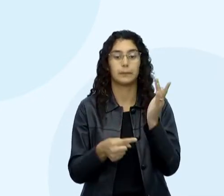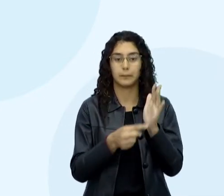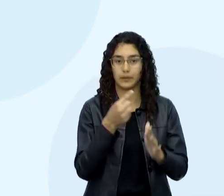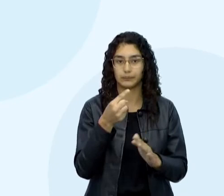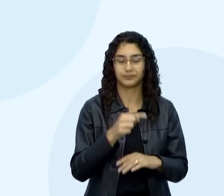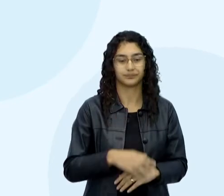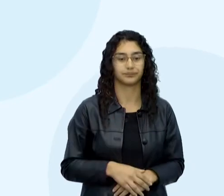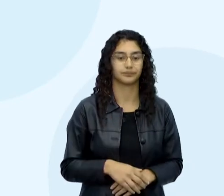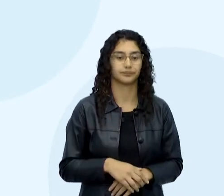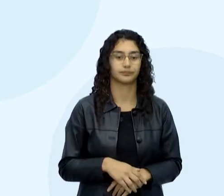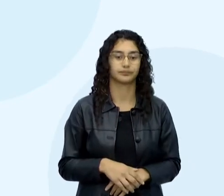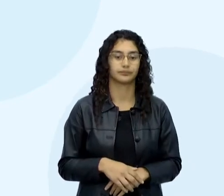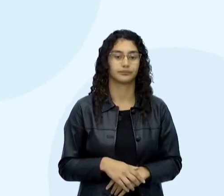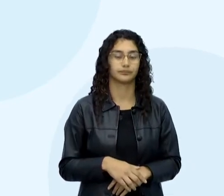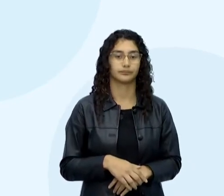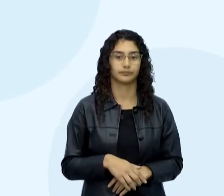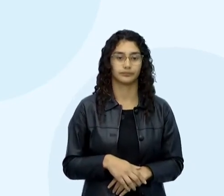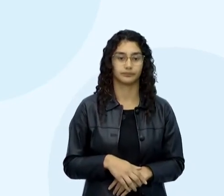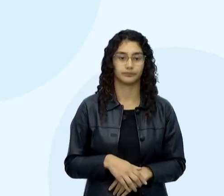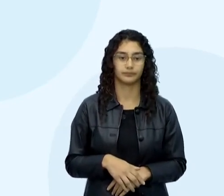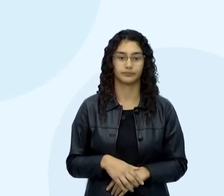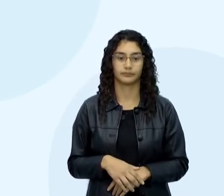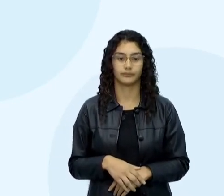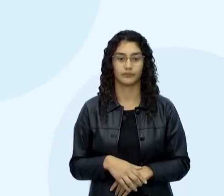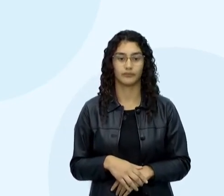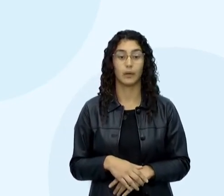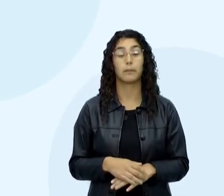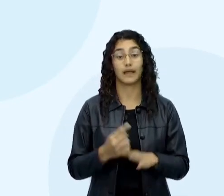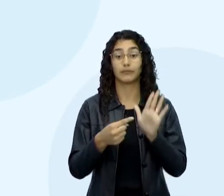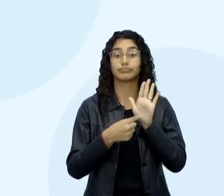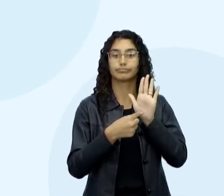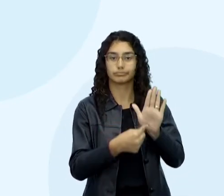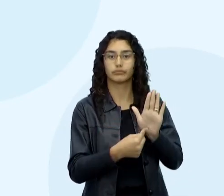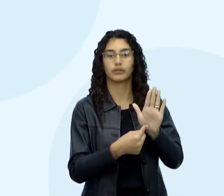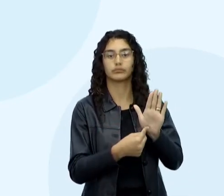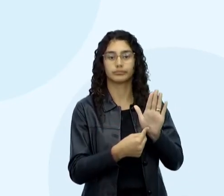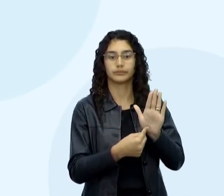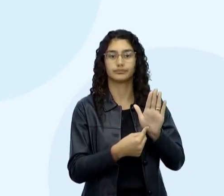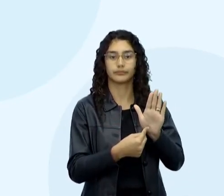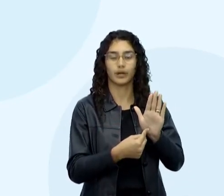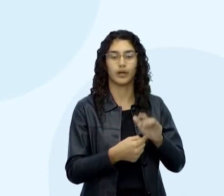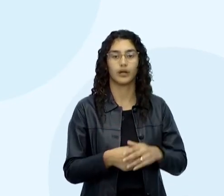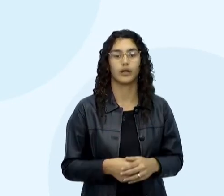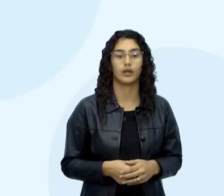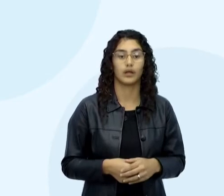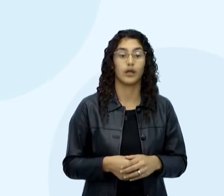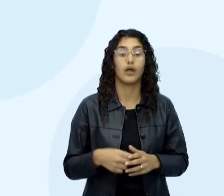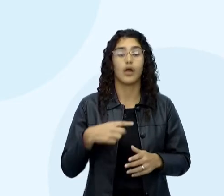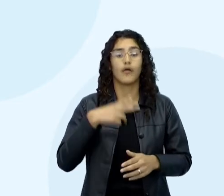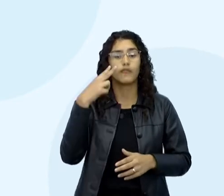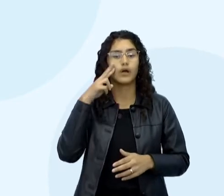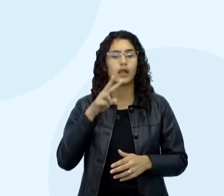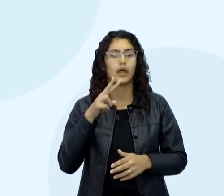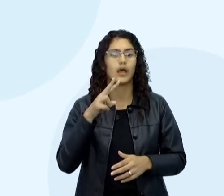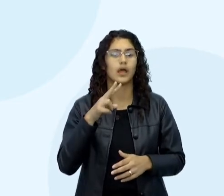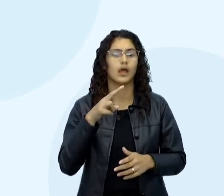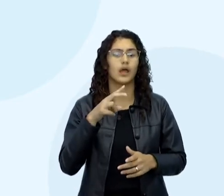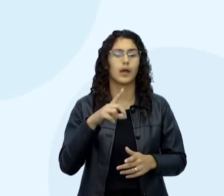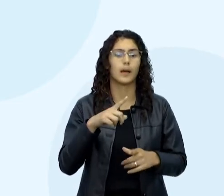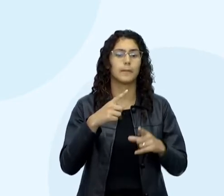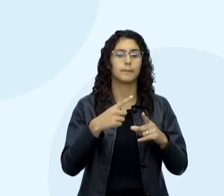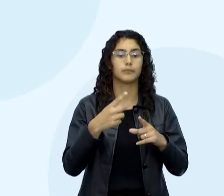sorriso ali. Meu sorriso? Eu acho que então, olha só, tá por conta da denúncia, né? É. Tá denunciando. Eu vou. Vou ler da mesma forma, porque eu tratei